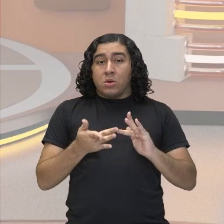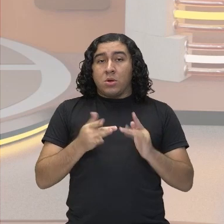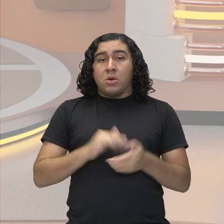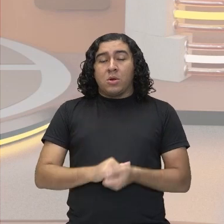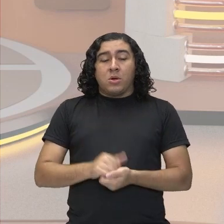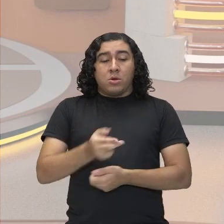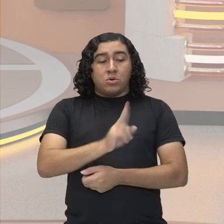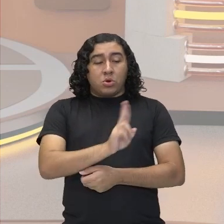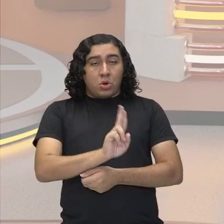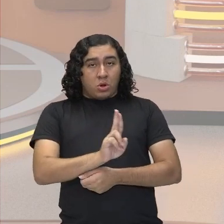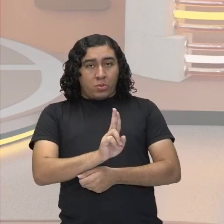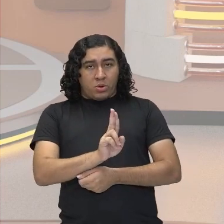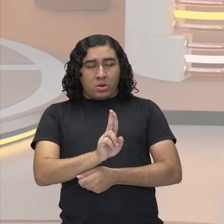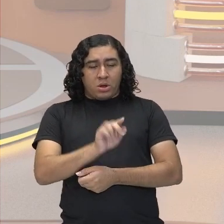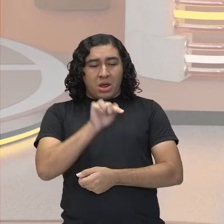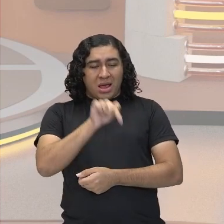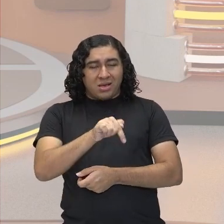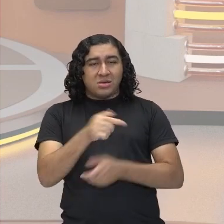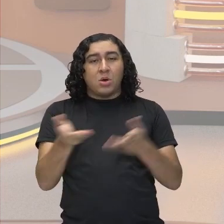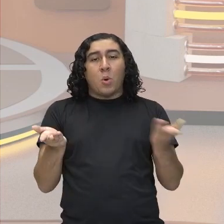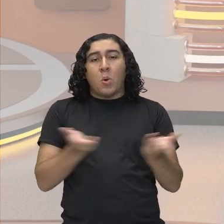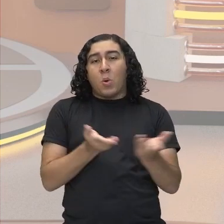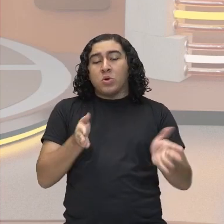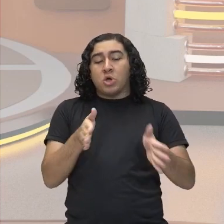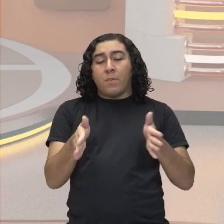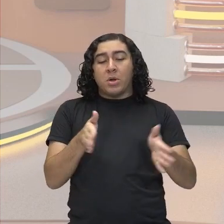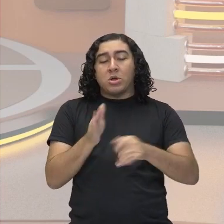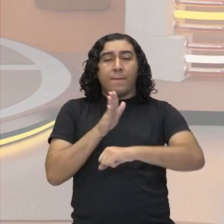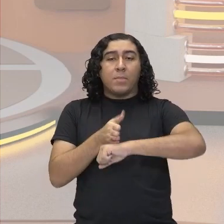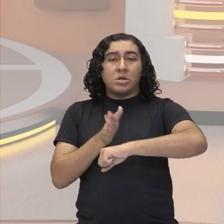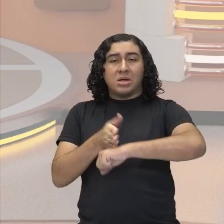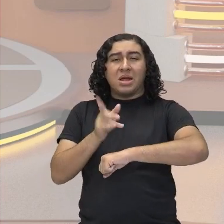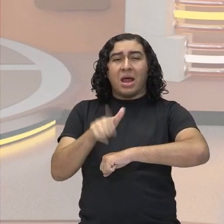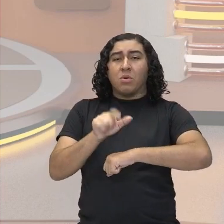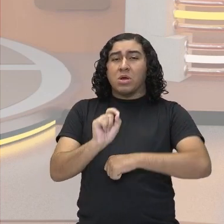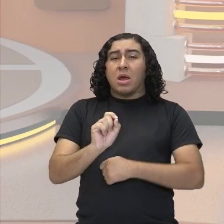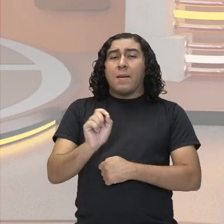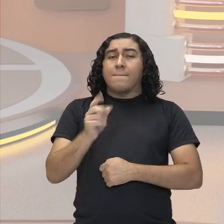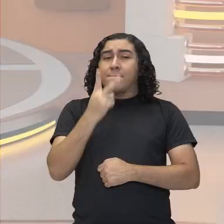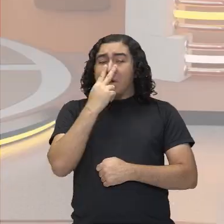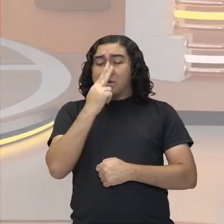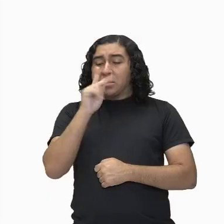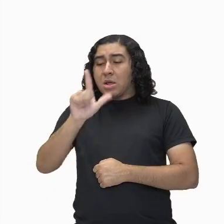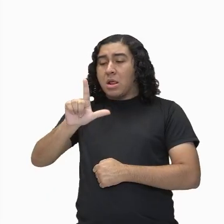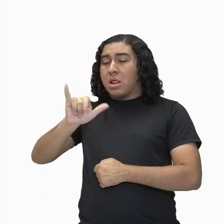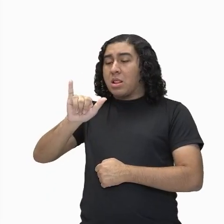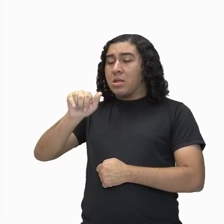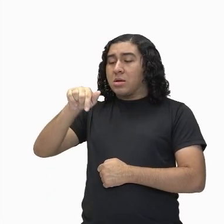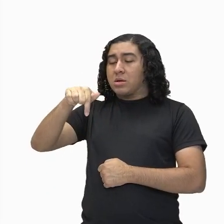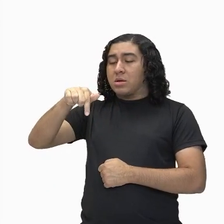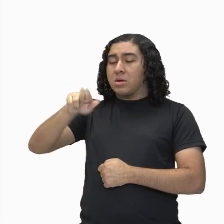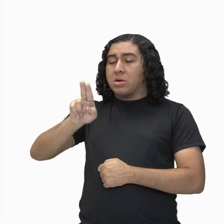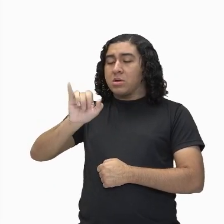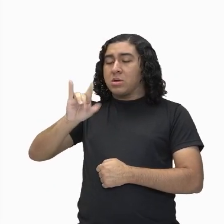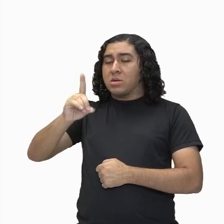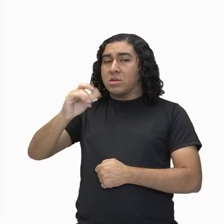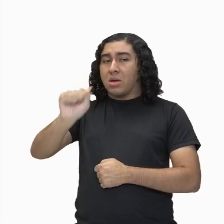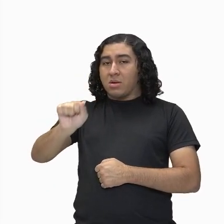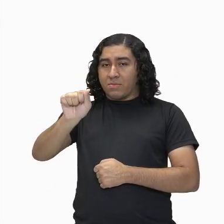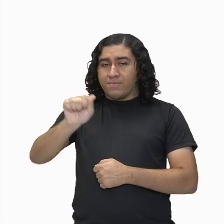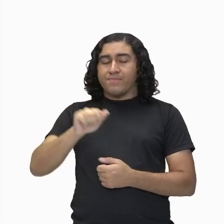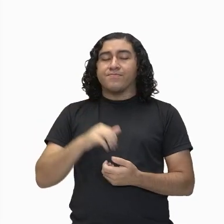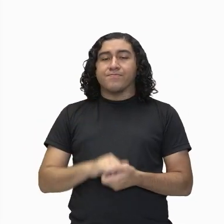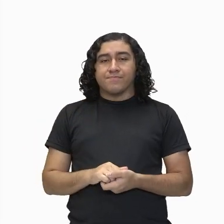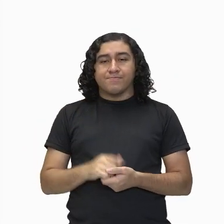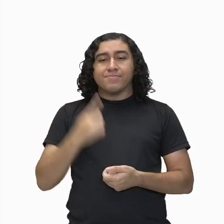mundo que nós estamos vivendo hoje, ele chama essa modernidade de uma modernidade líquida, né? O Bauman, ele vai dizer para